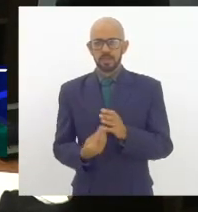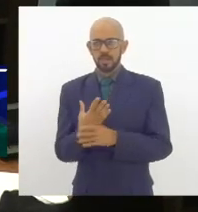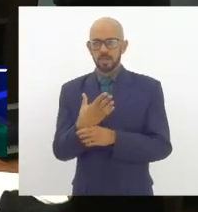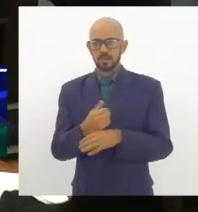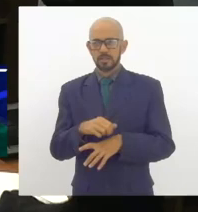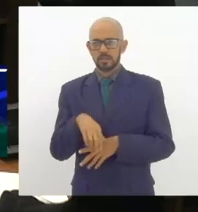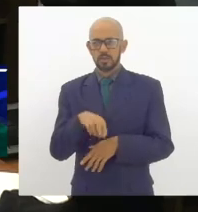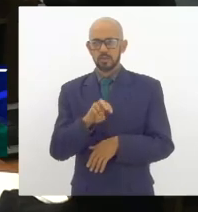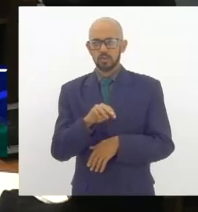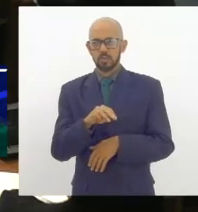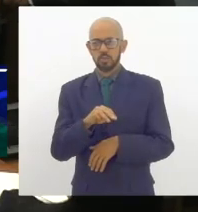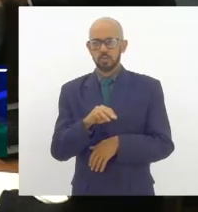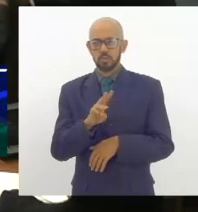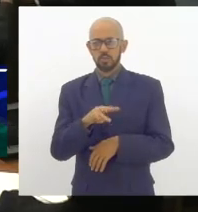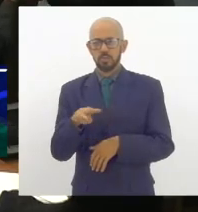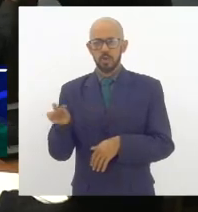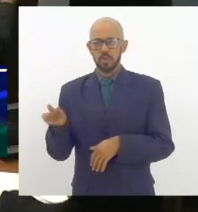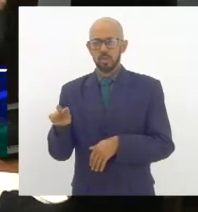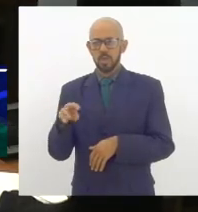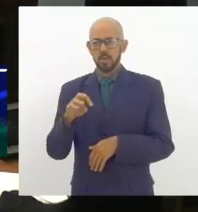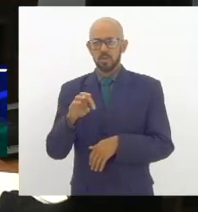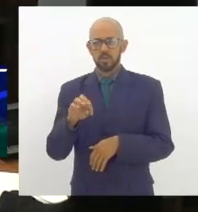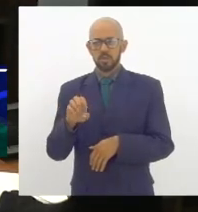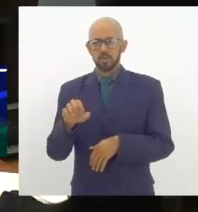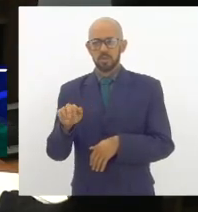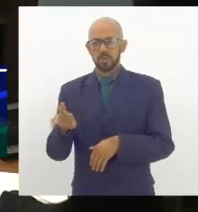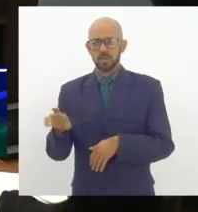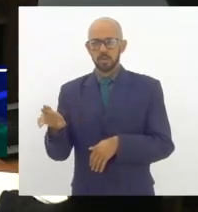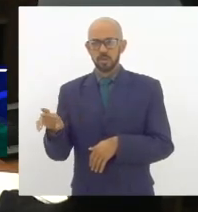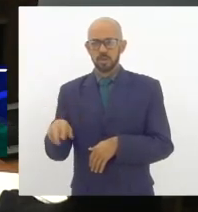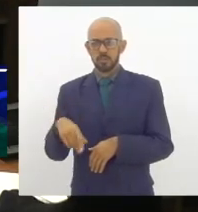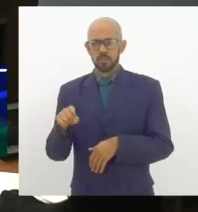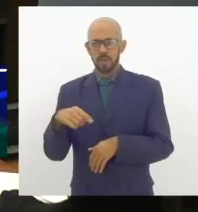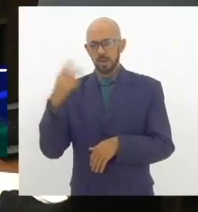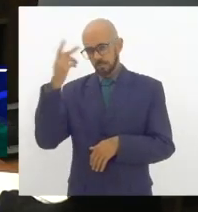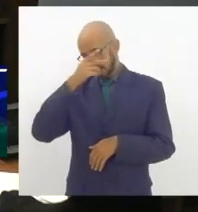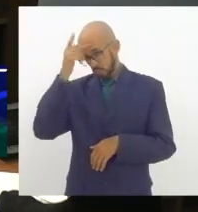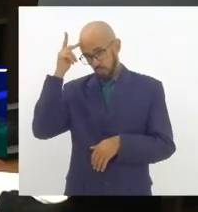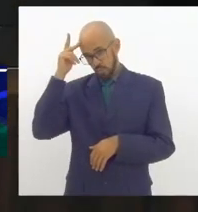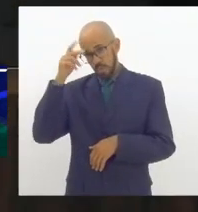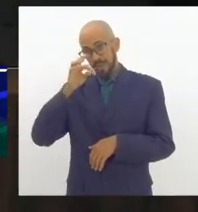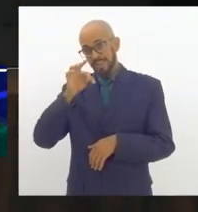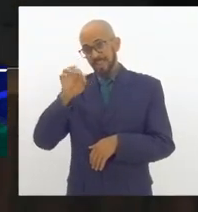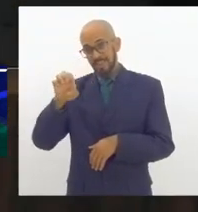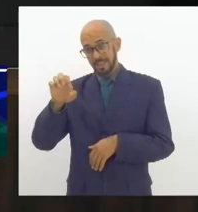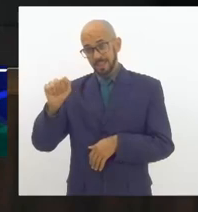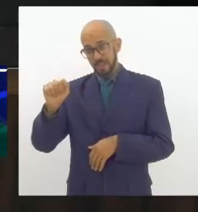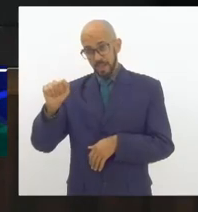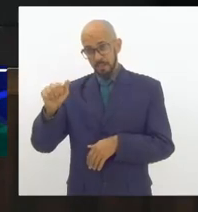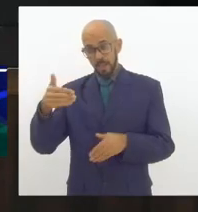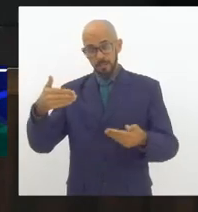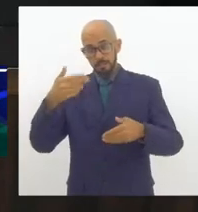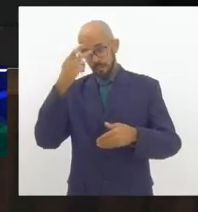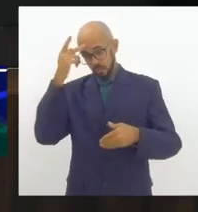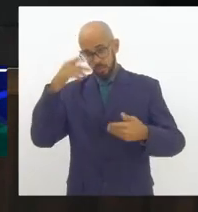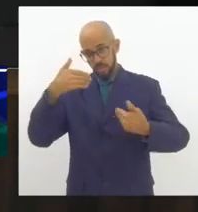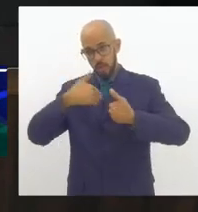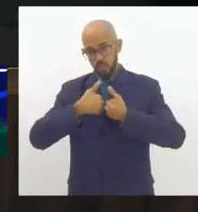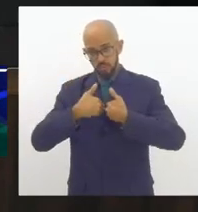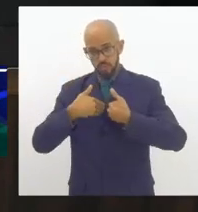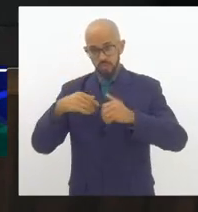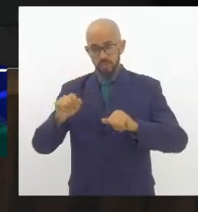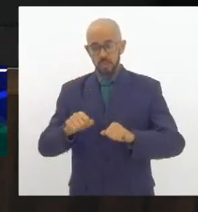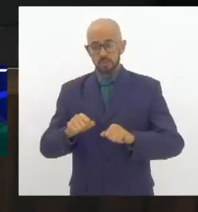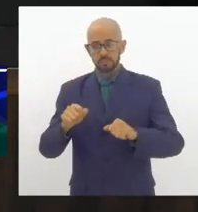guia para a promoção EA efetivação dos direitos da pessoa com Transtorno do espectro autista perdendo de